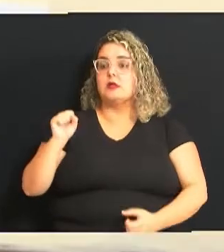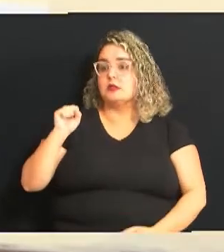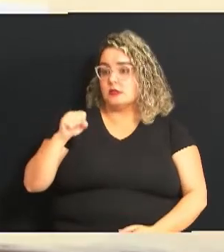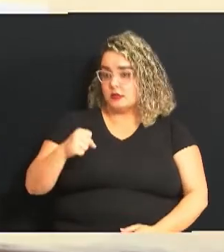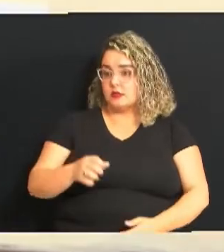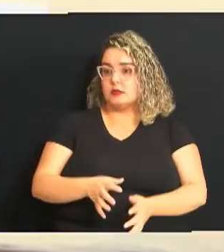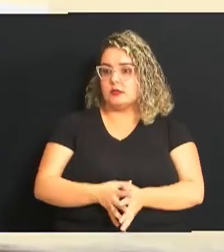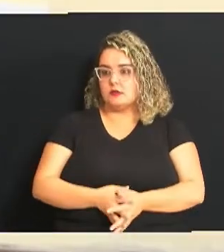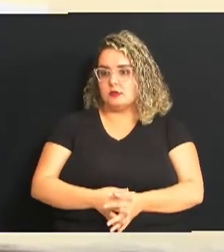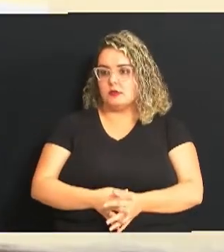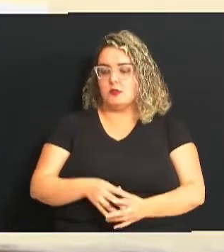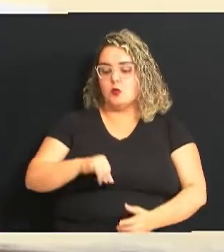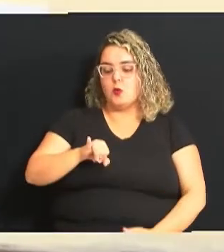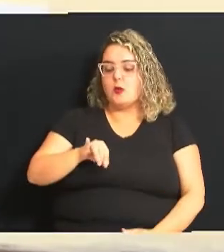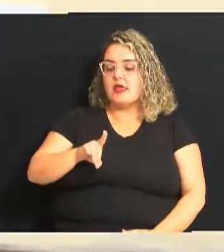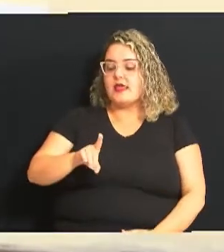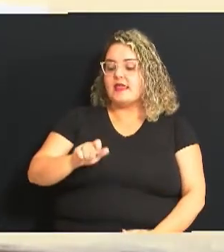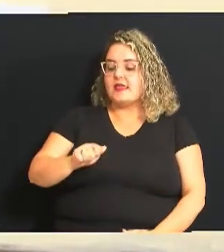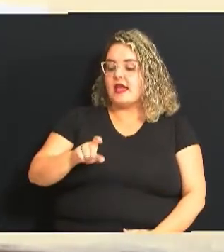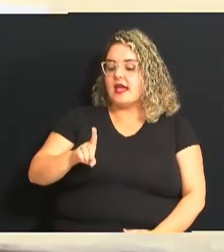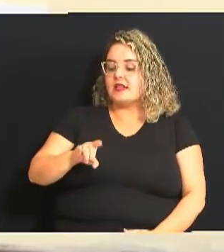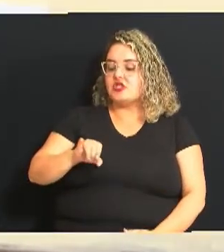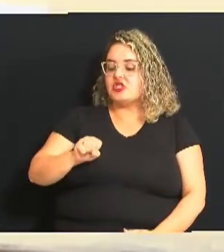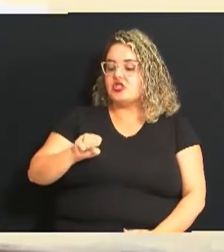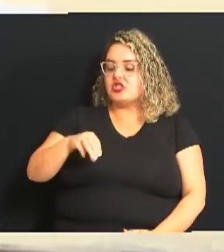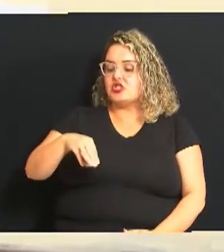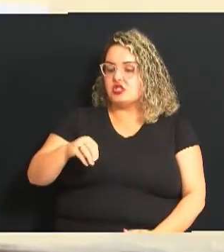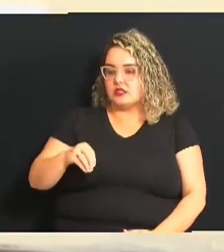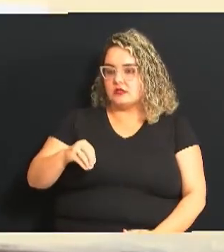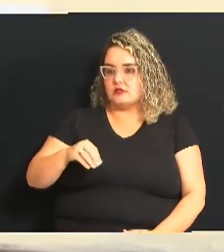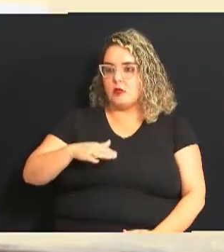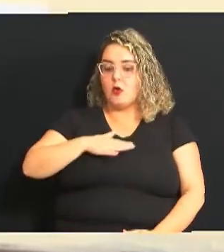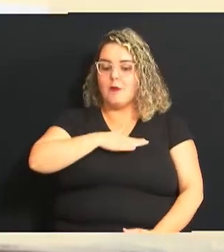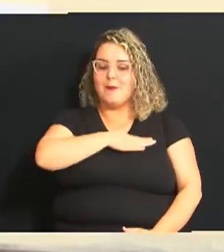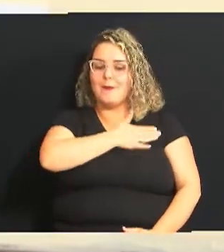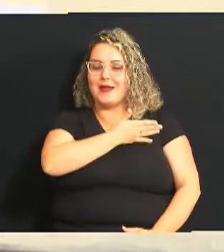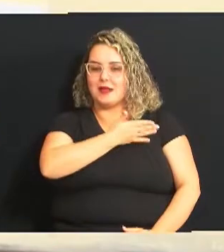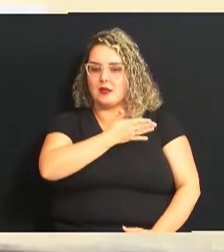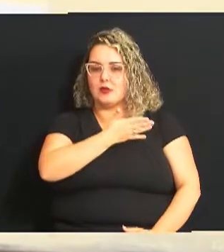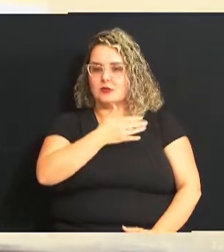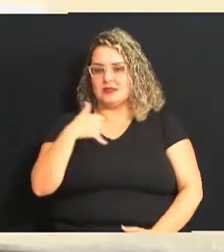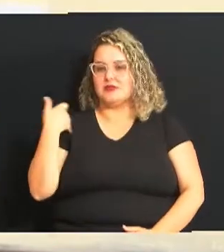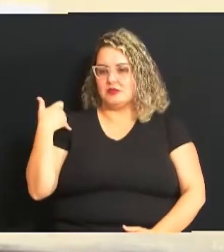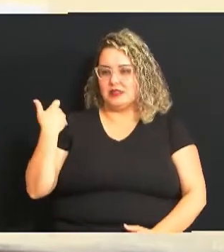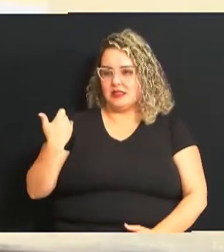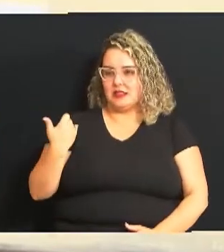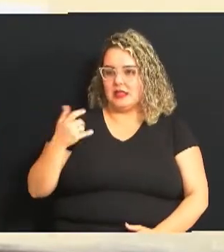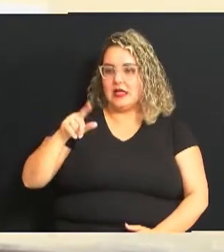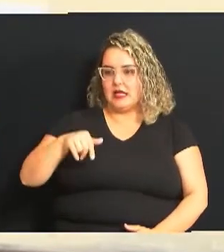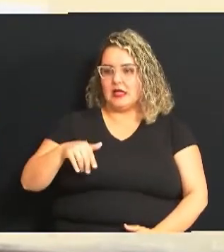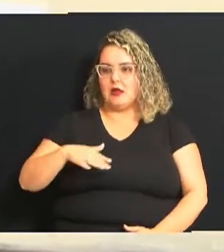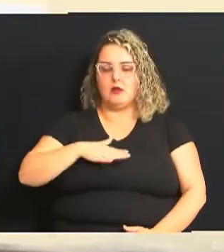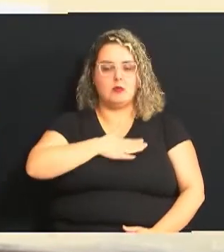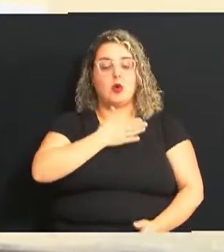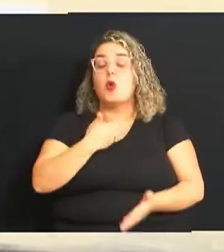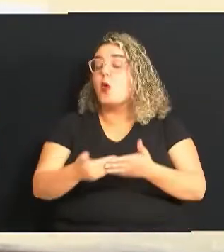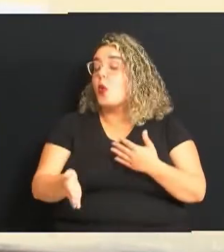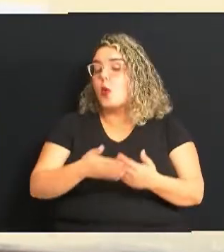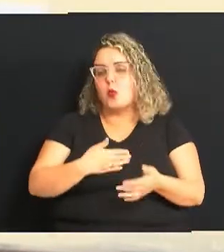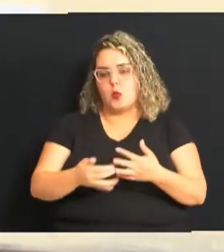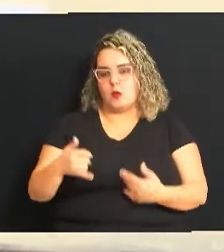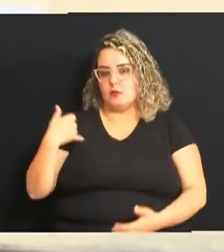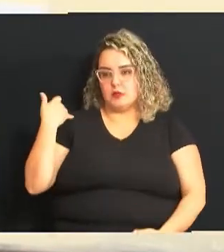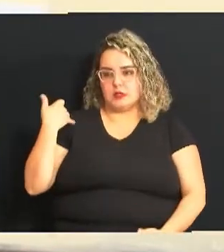o idadismo, né, que a gente fala, o preconceito contra a idade, ele é o preconceito contra qualquer idade, mas